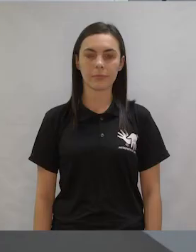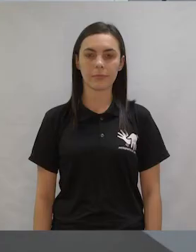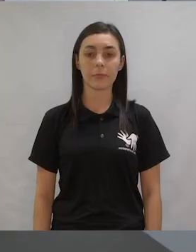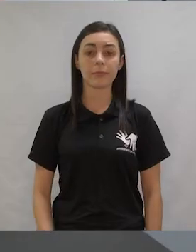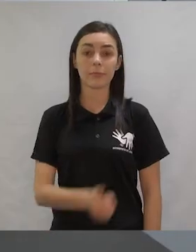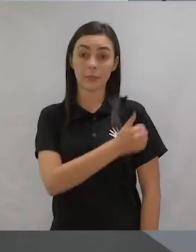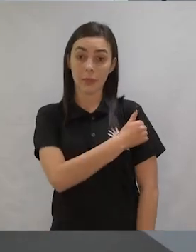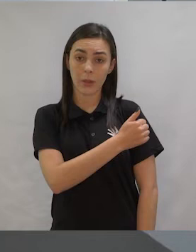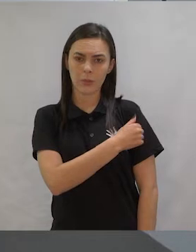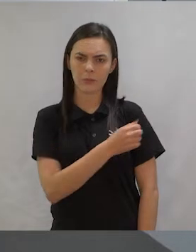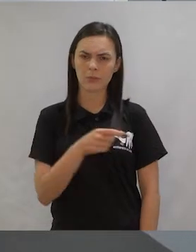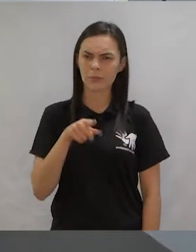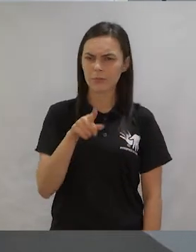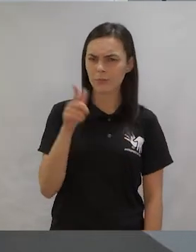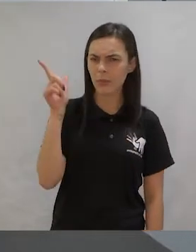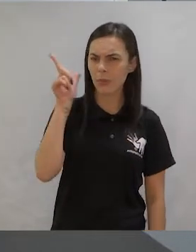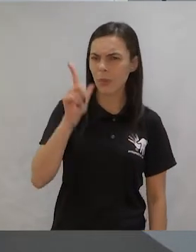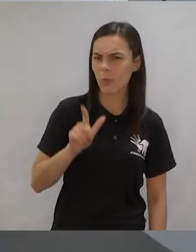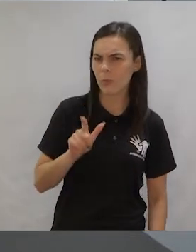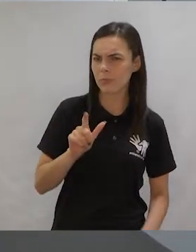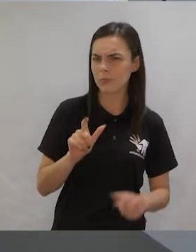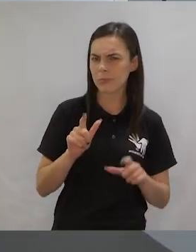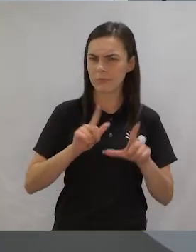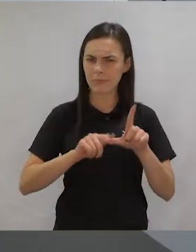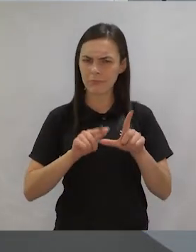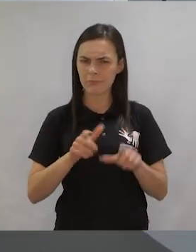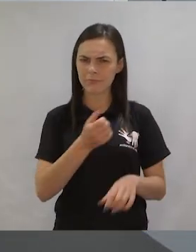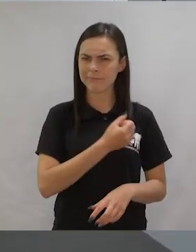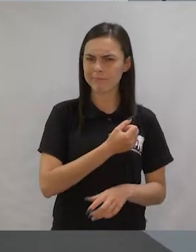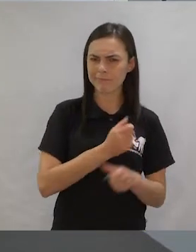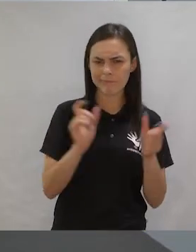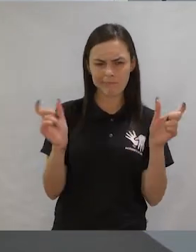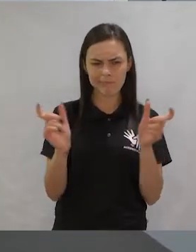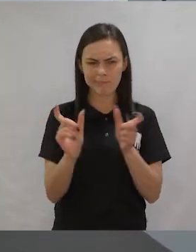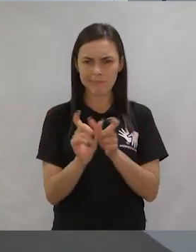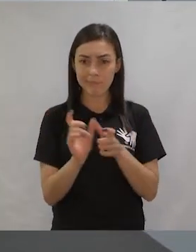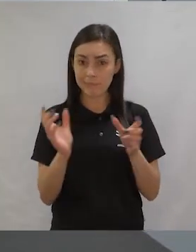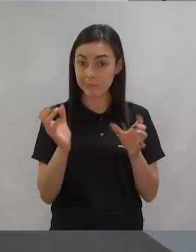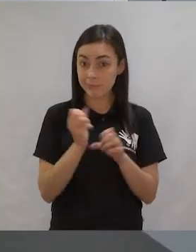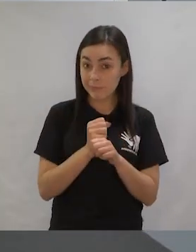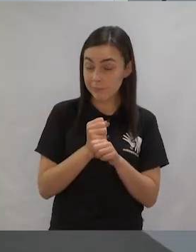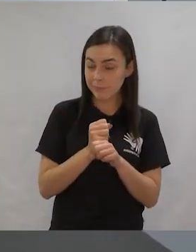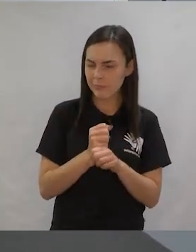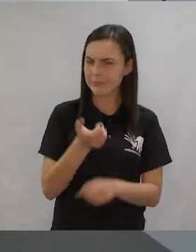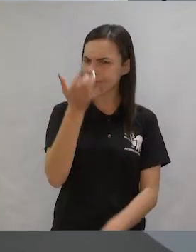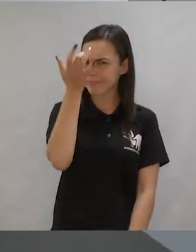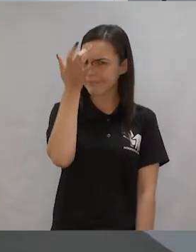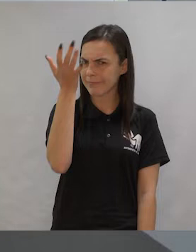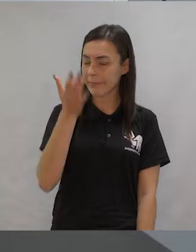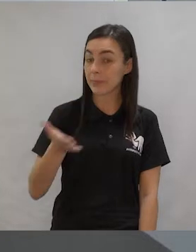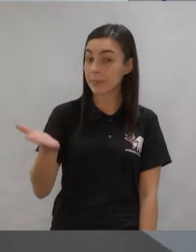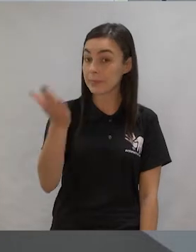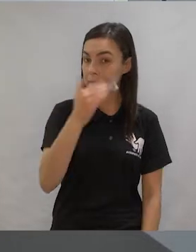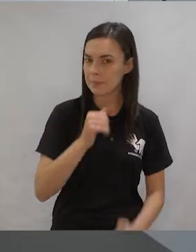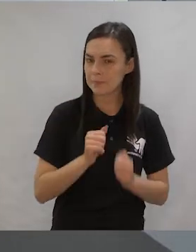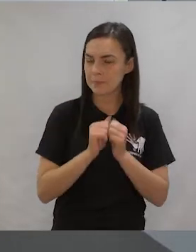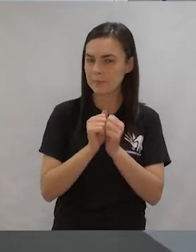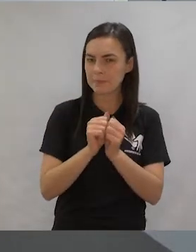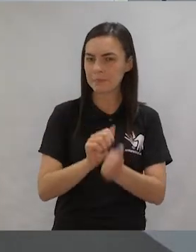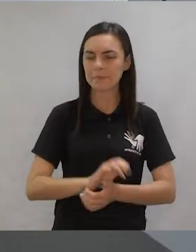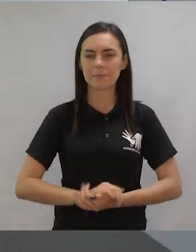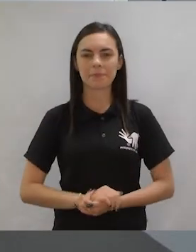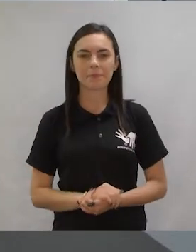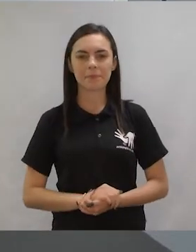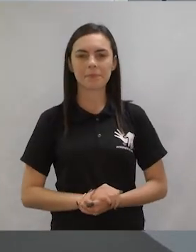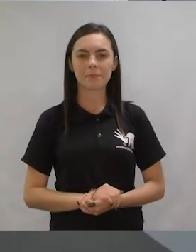E aí, estudantes, conseguiram montar essa expressão algébrica? Tá fácil? Vamos lá, vamos fazer